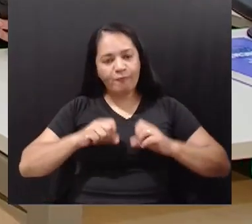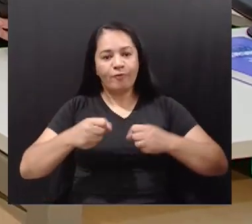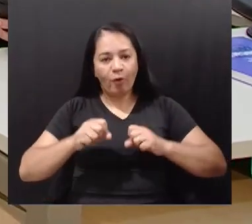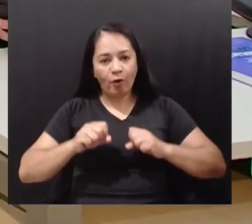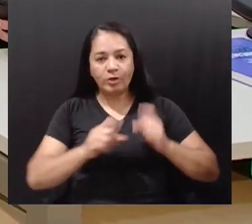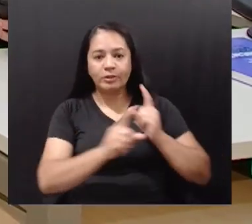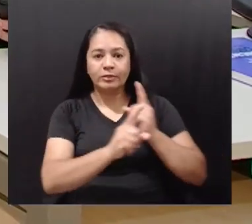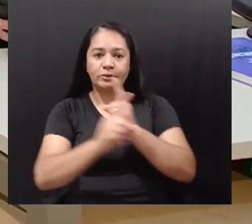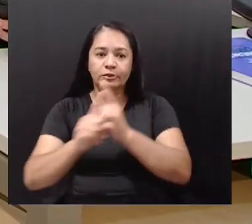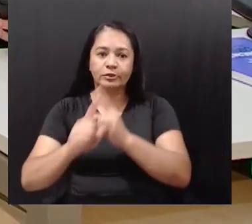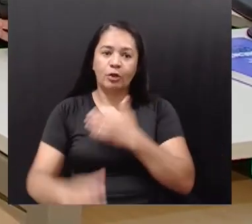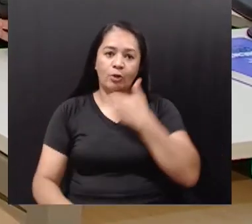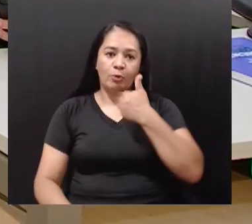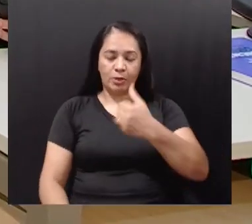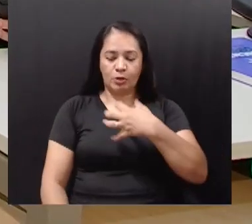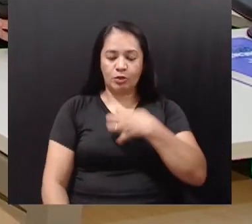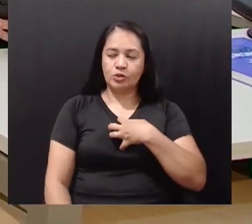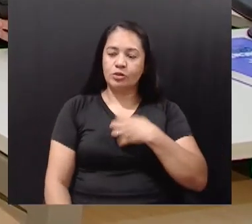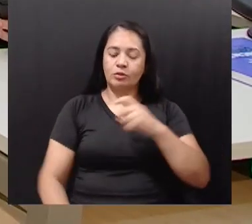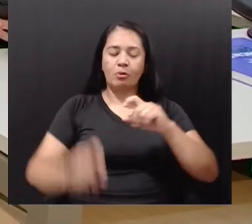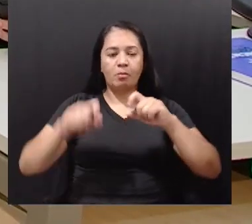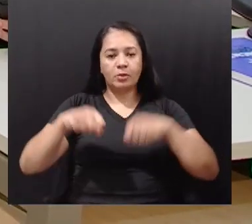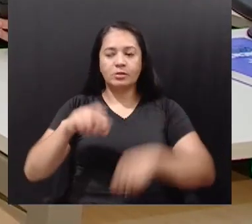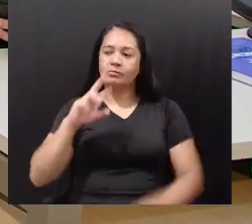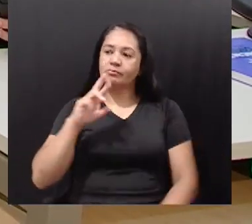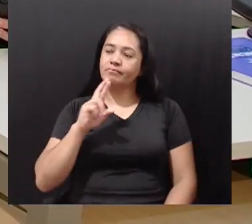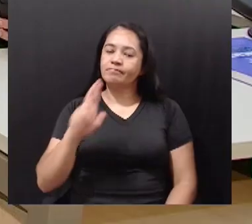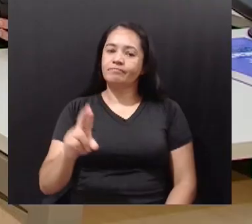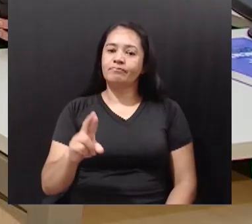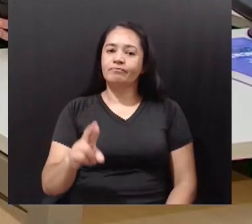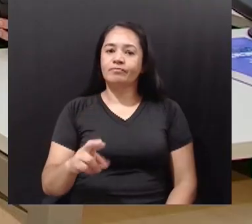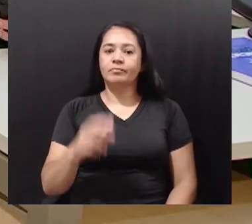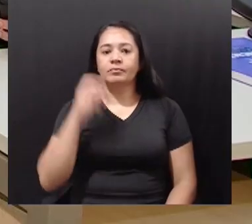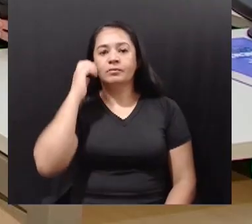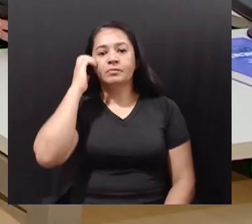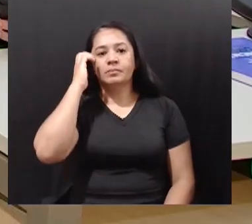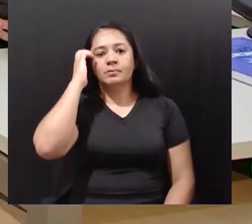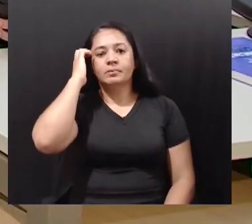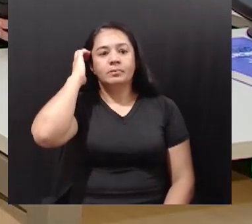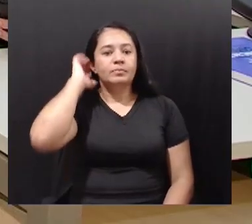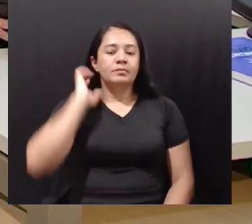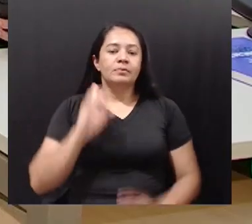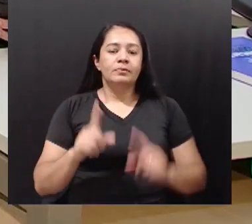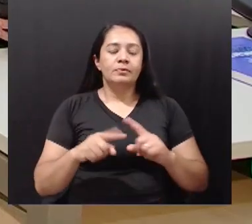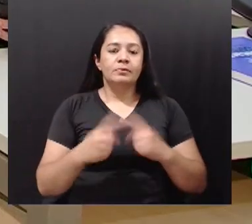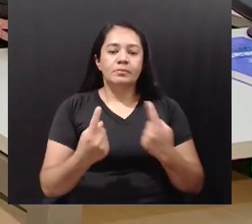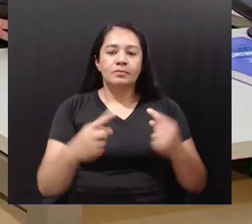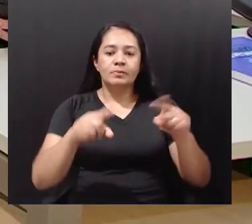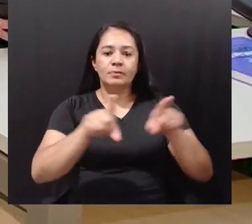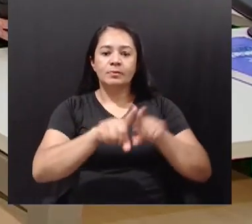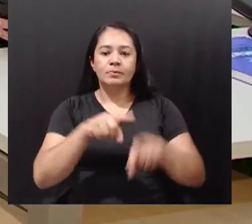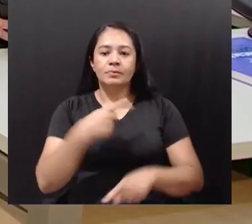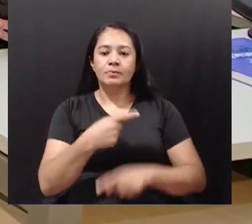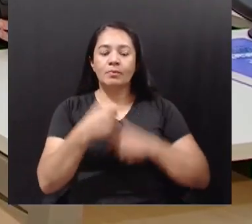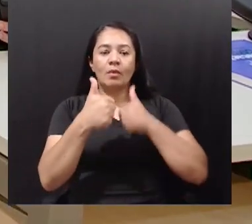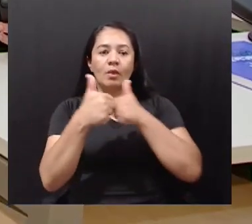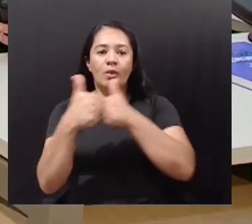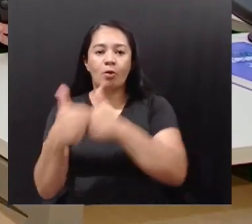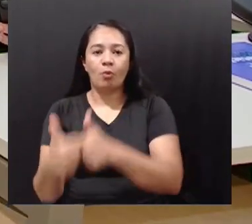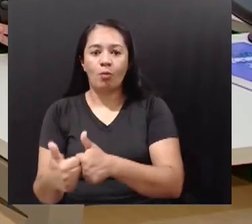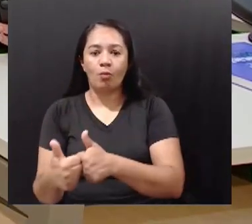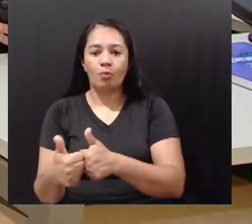dar a melhor resposta para eles e de forma tempestiva. Mas também a gente acompanha as demandas